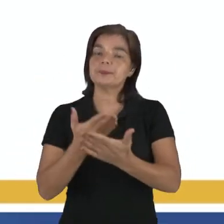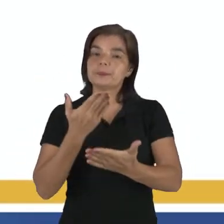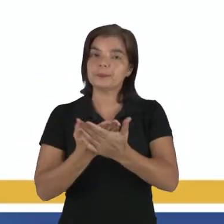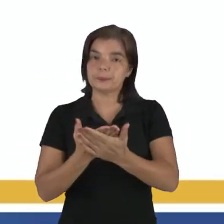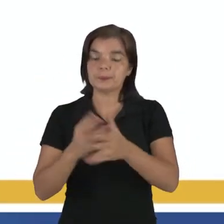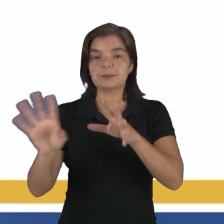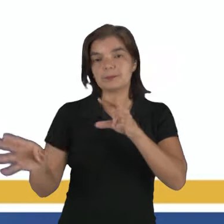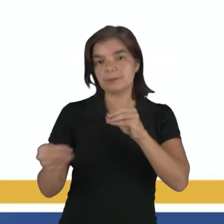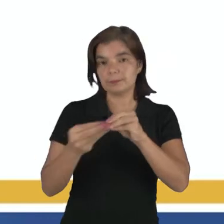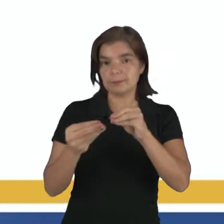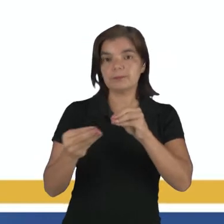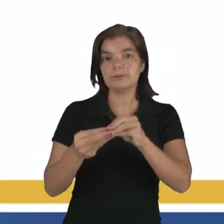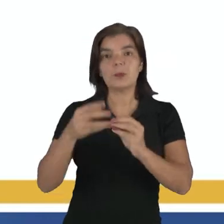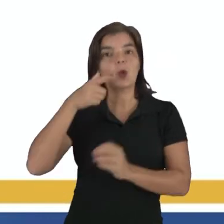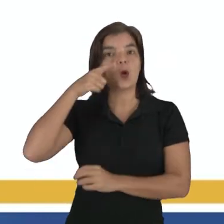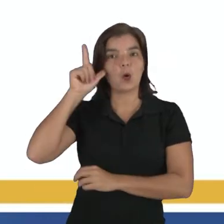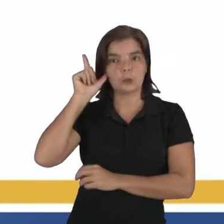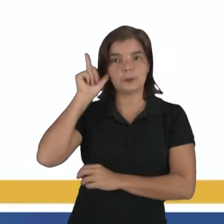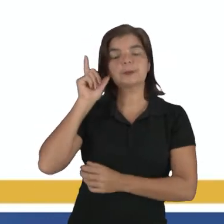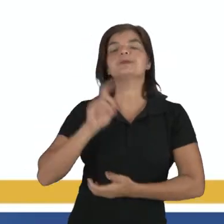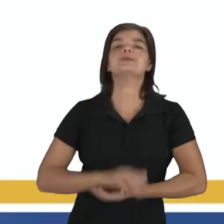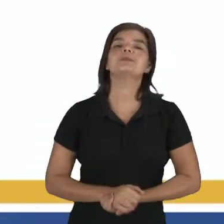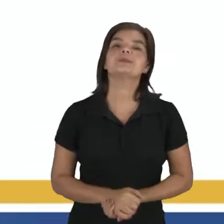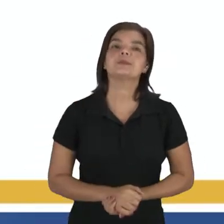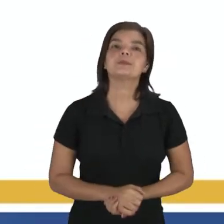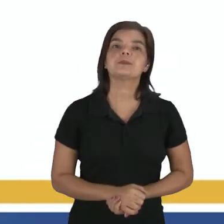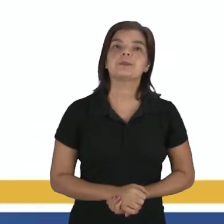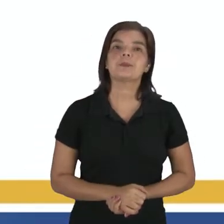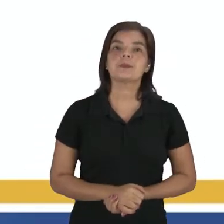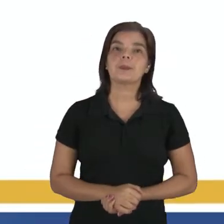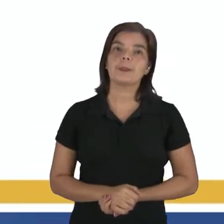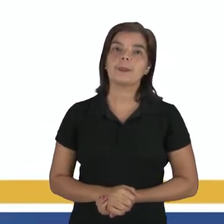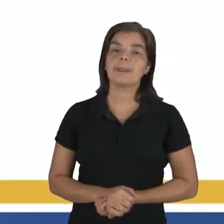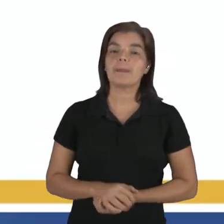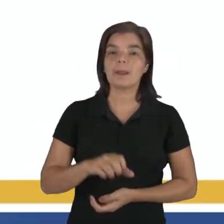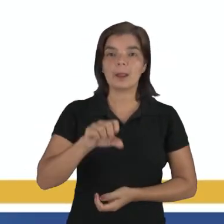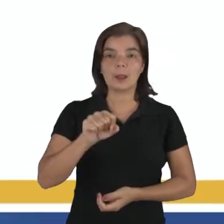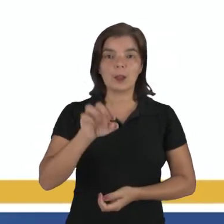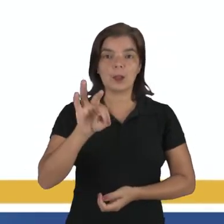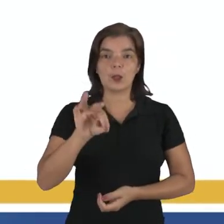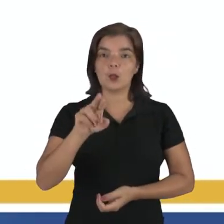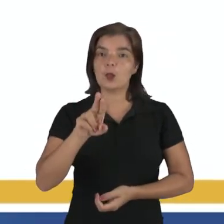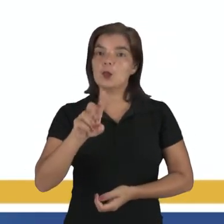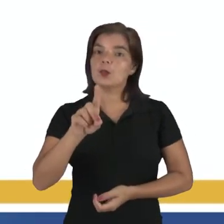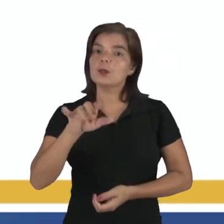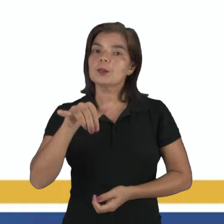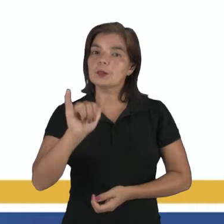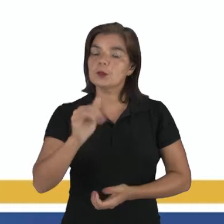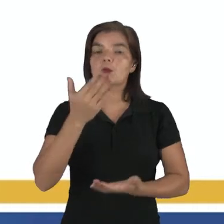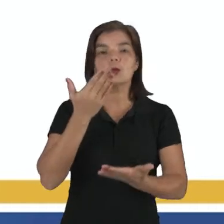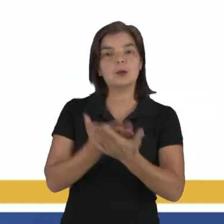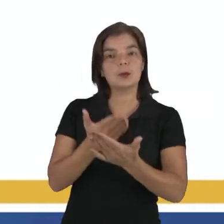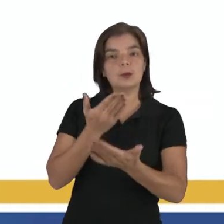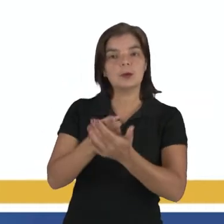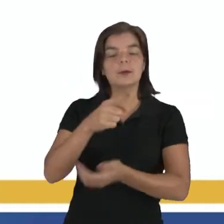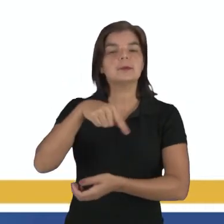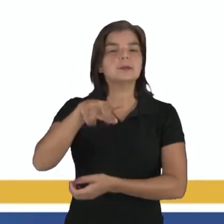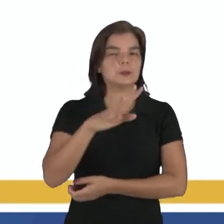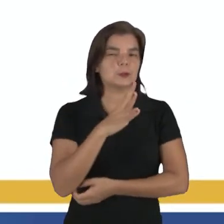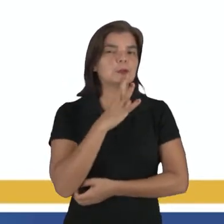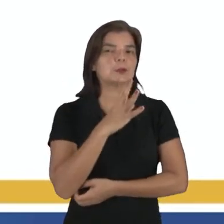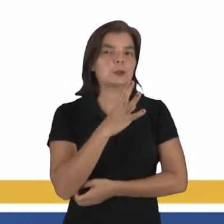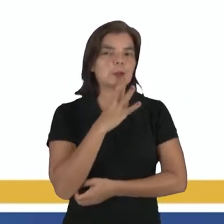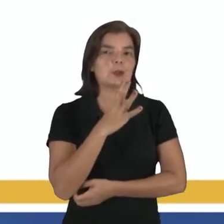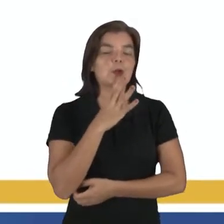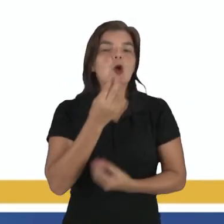e o complemento yesterday. Pessoal, o verbo study significa estudar, certo? Vocês já conheciam esse verbo,